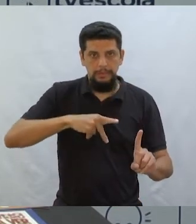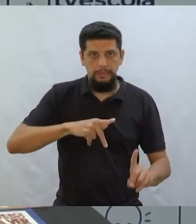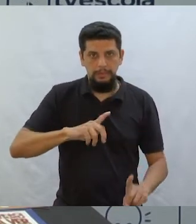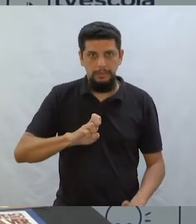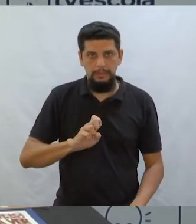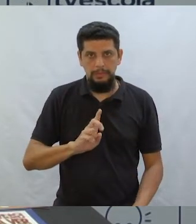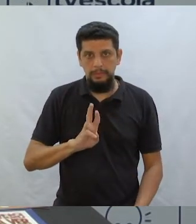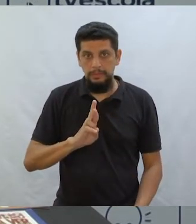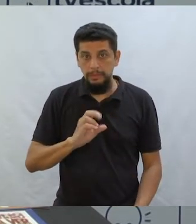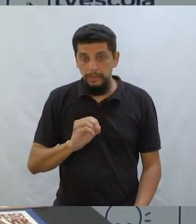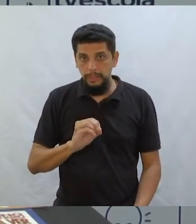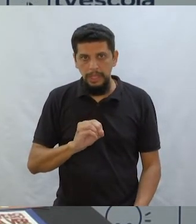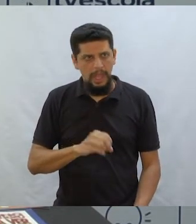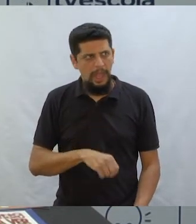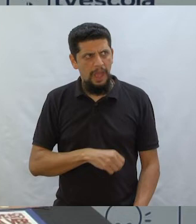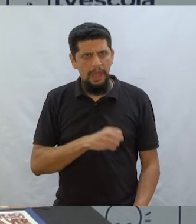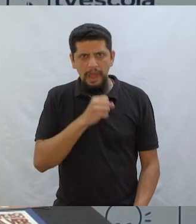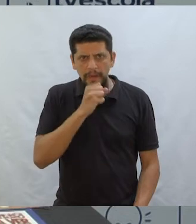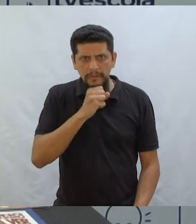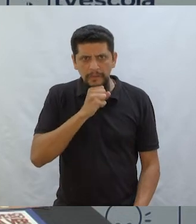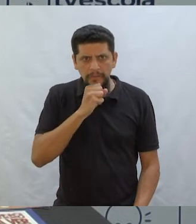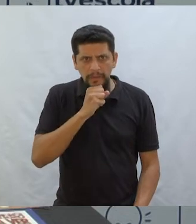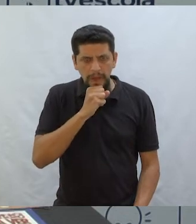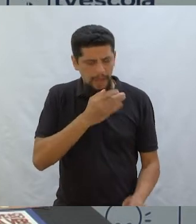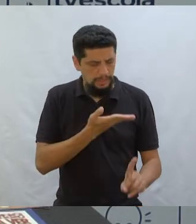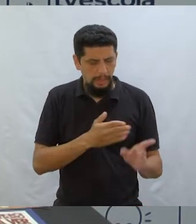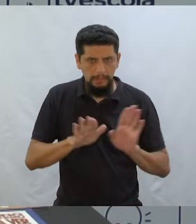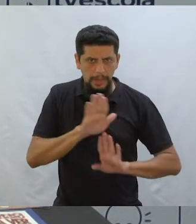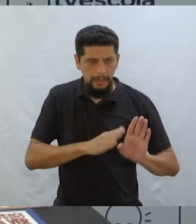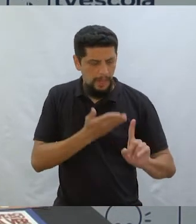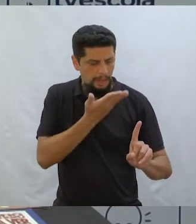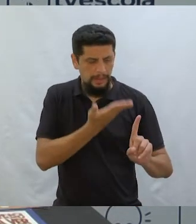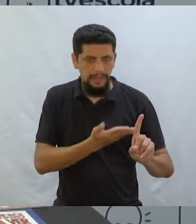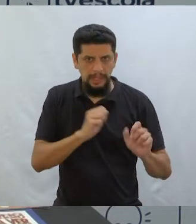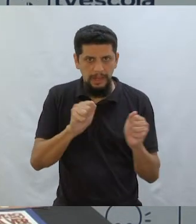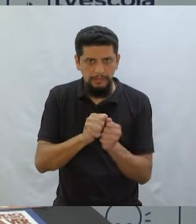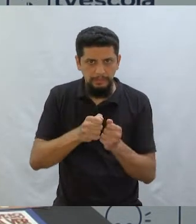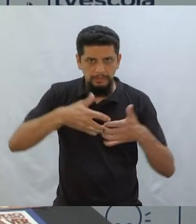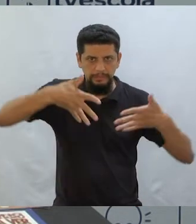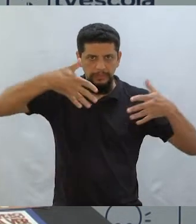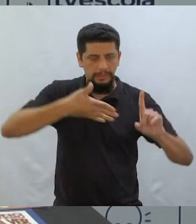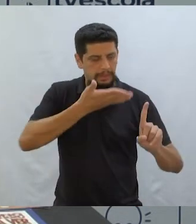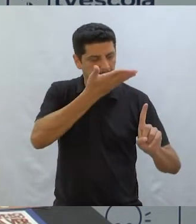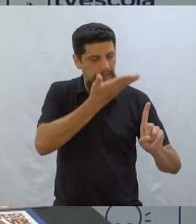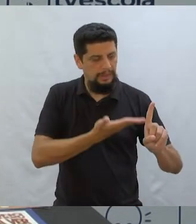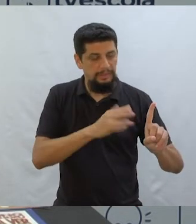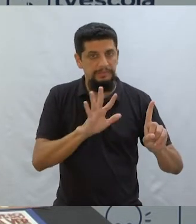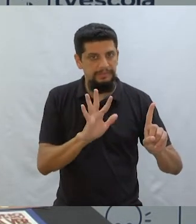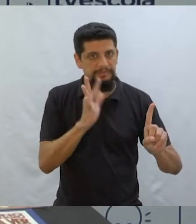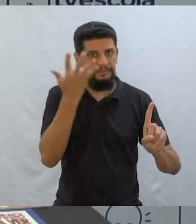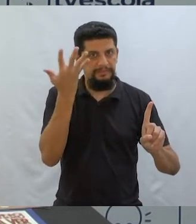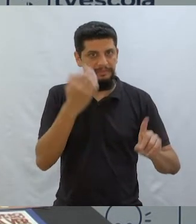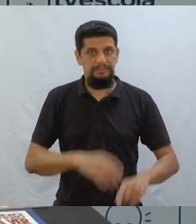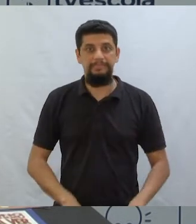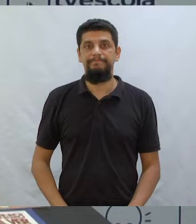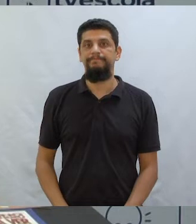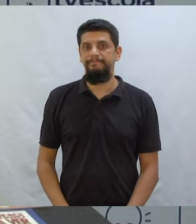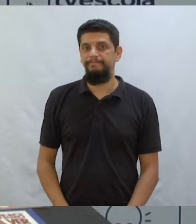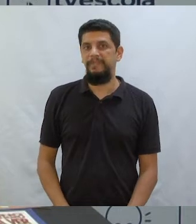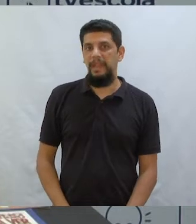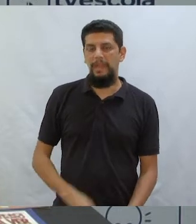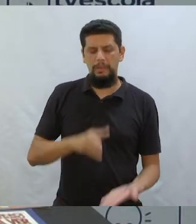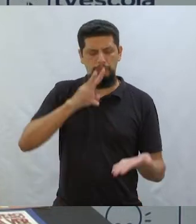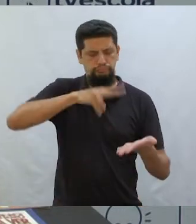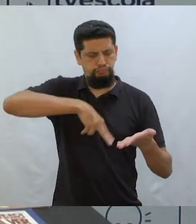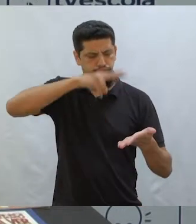mistério que a avó tinha preparado para ele que era um milagre que isso tinha acontecido